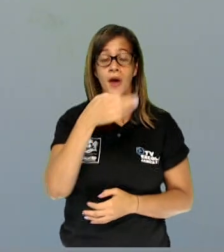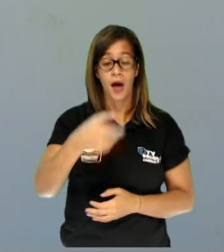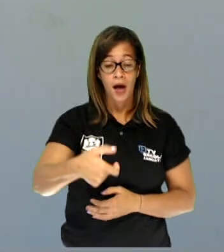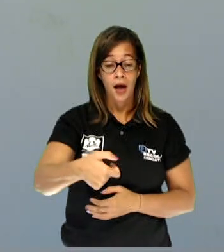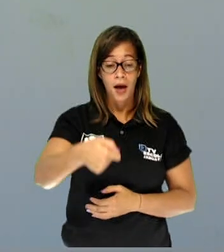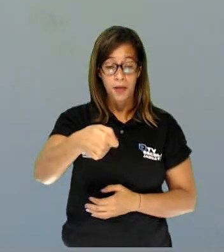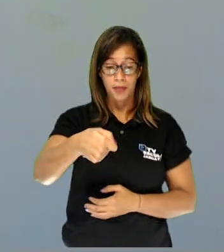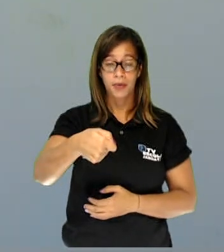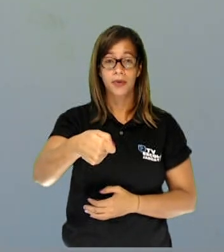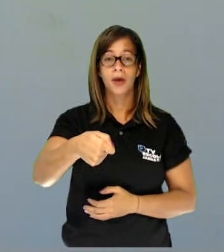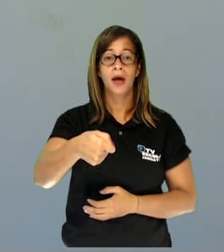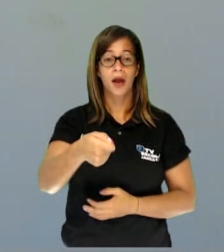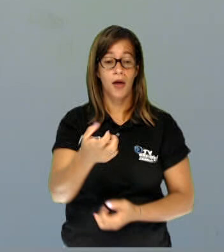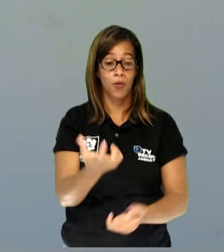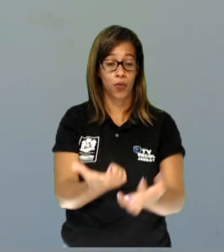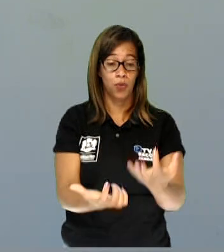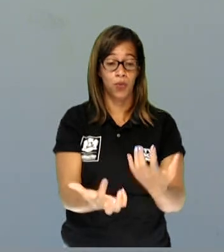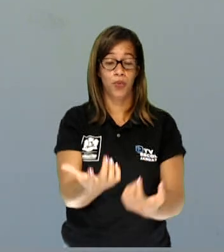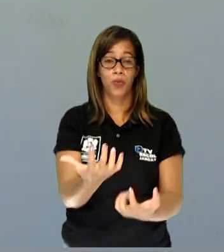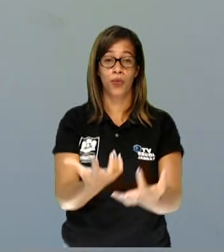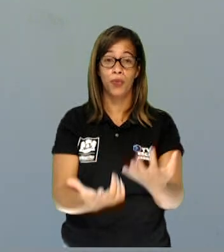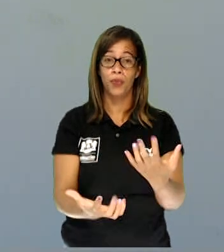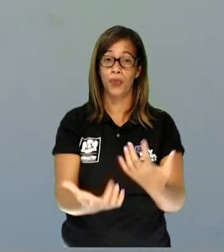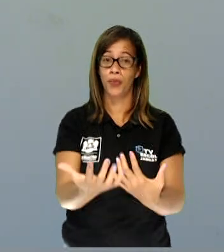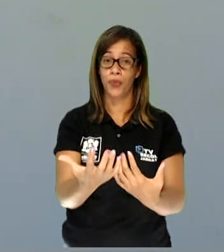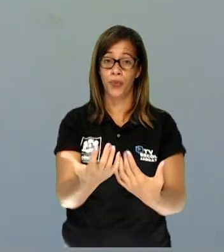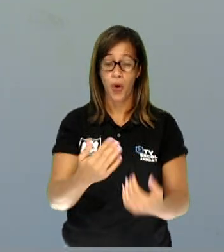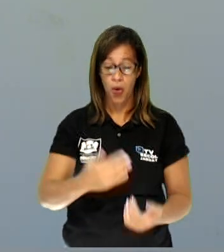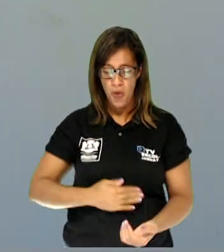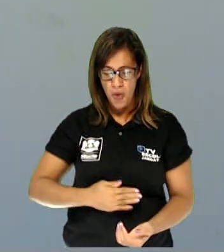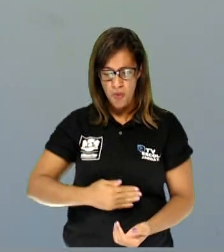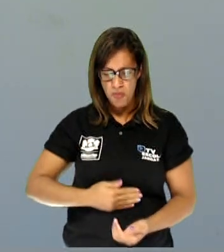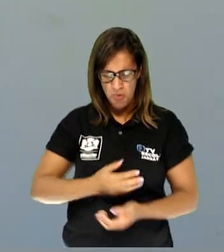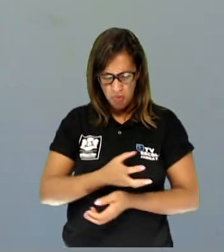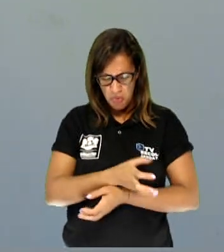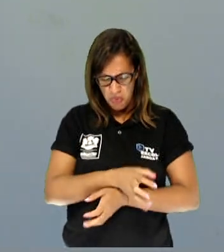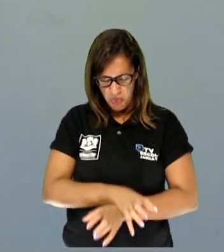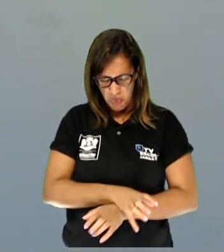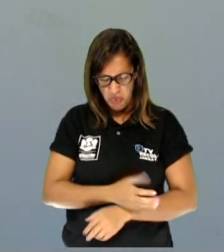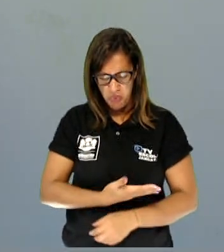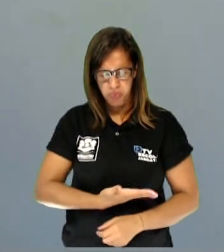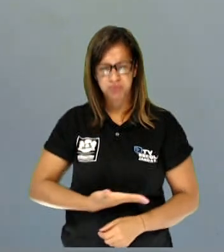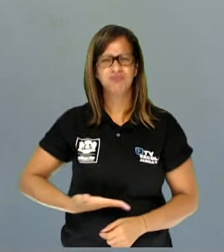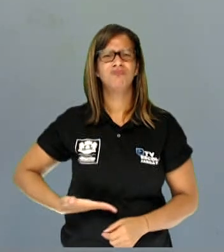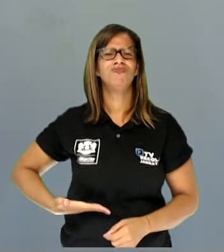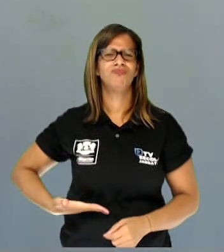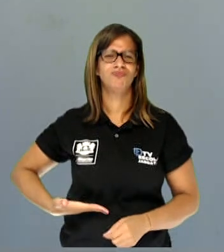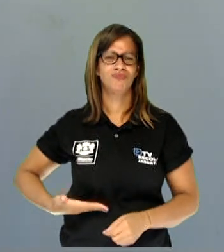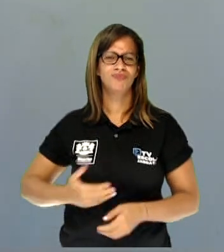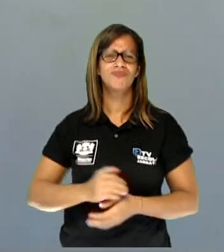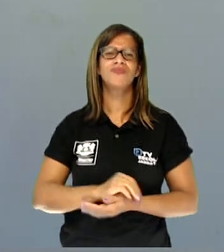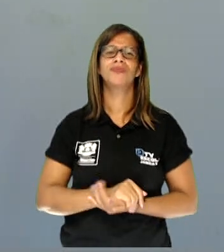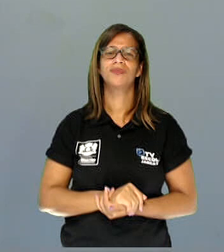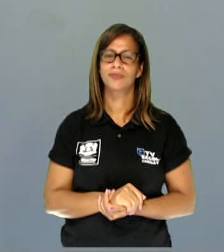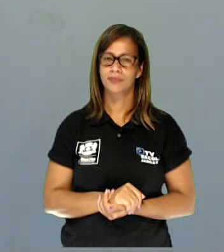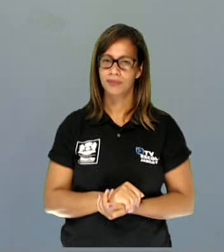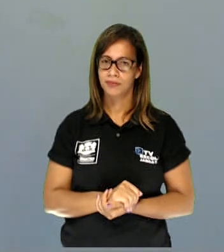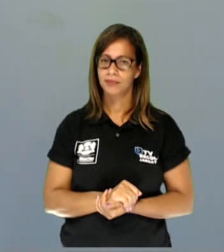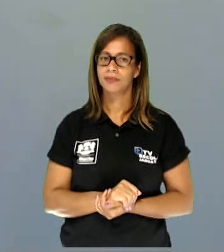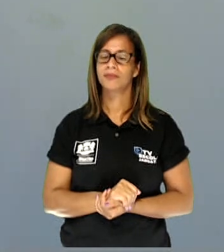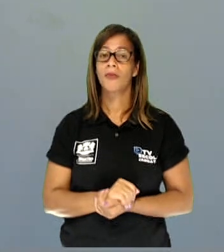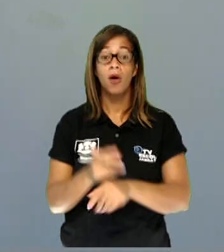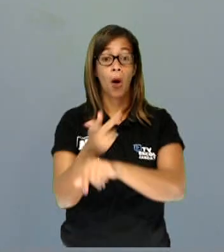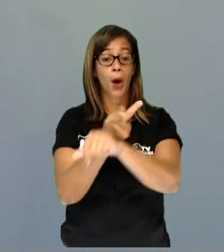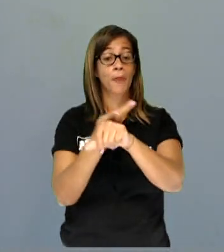já identificou, no fogo, barriga vazia. A gente vai achar agora a palavra